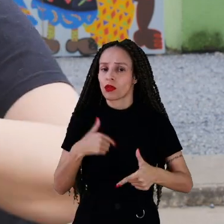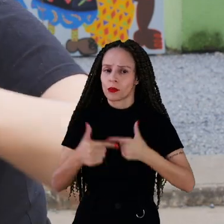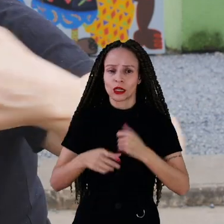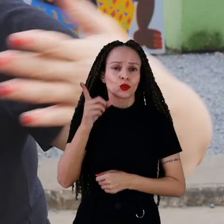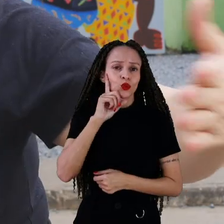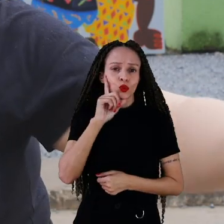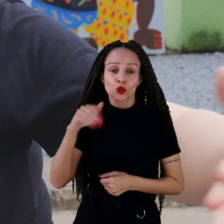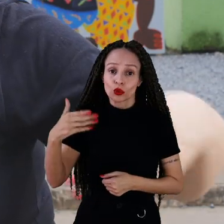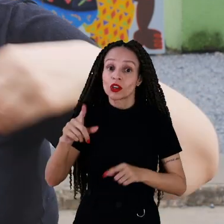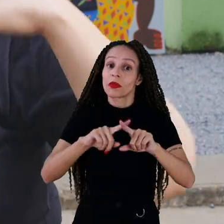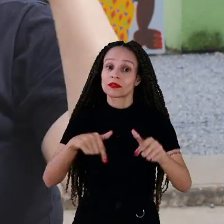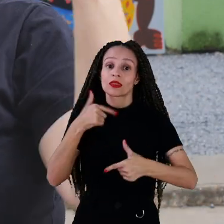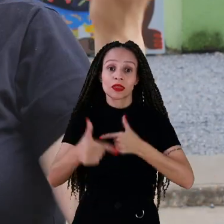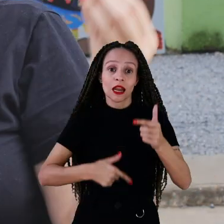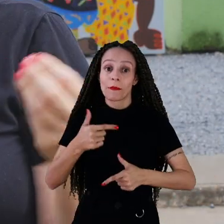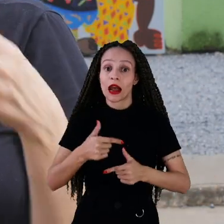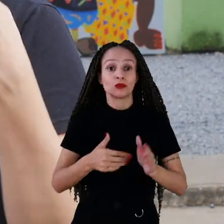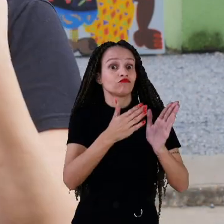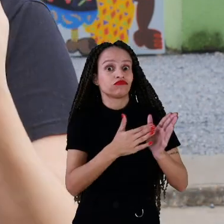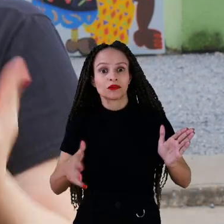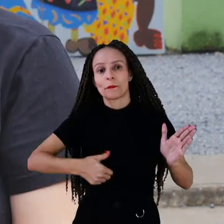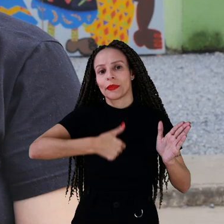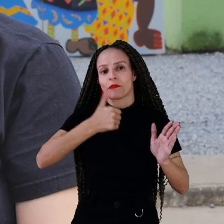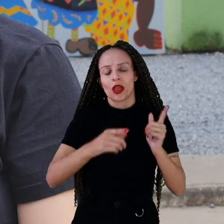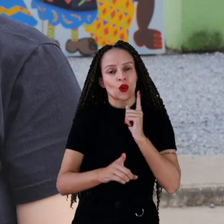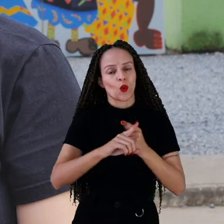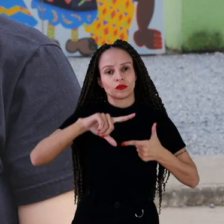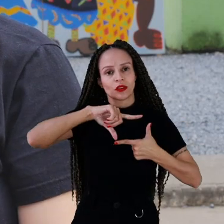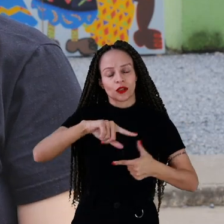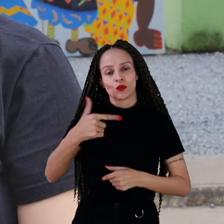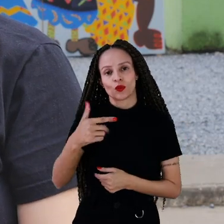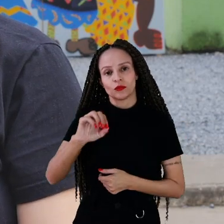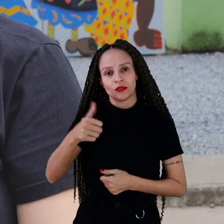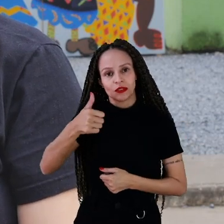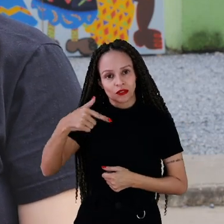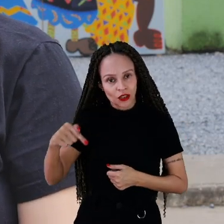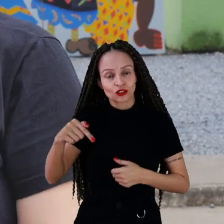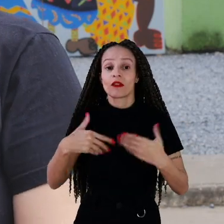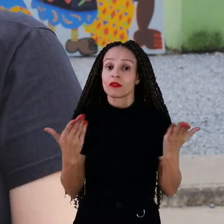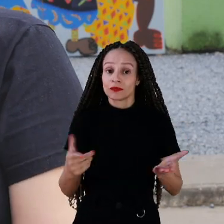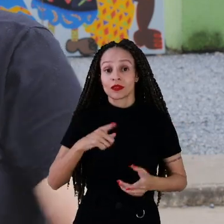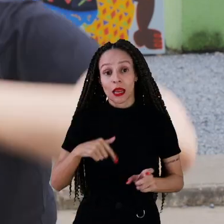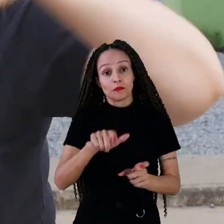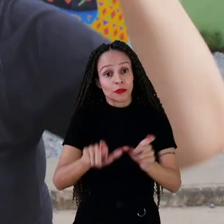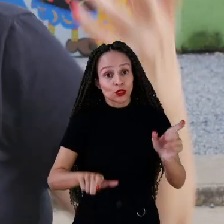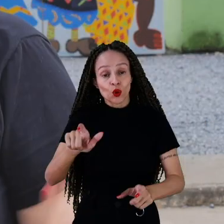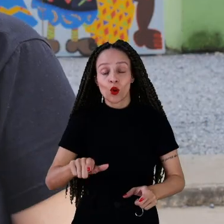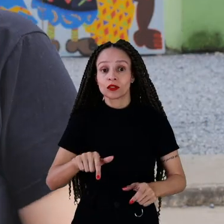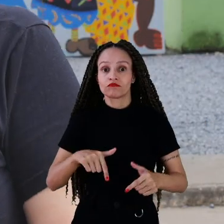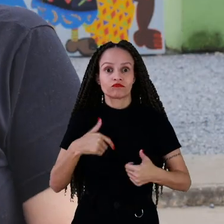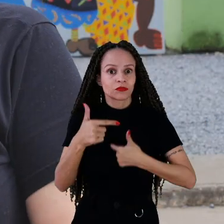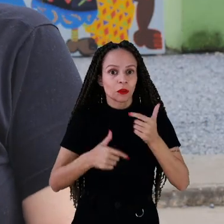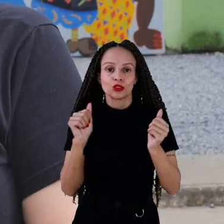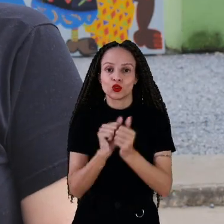que não trabalha todos os dias, mas que trabalha com a gente desde o primeiro Encontro de Tradições em 2017. E tem gente que está